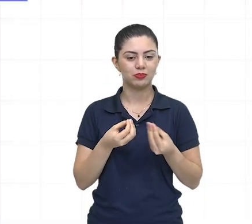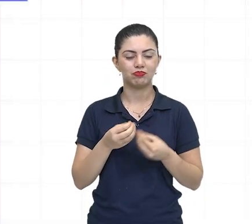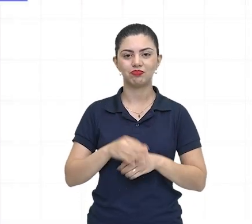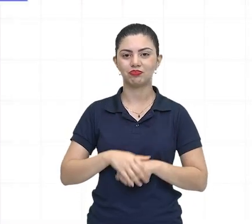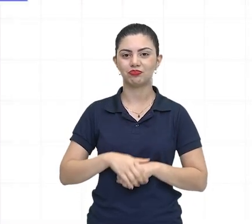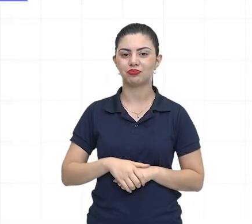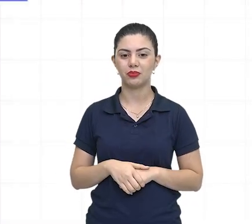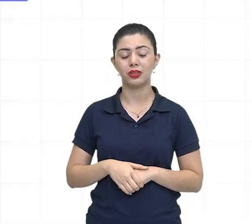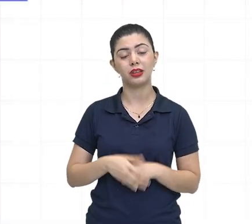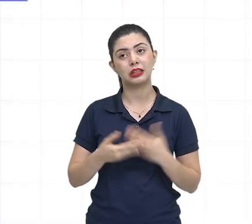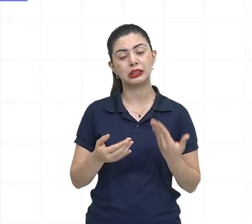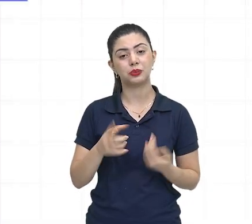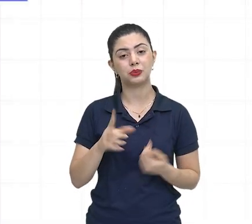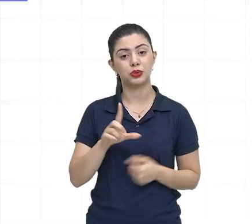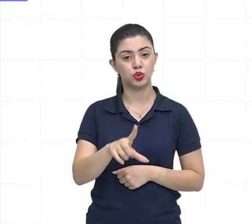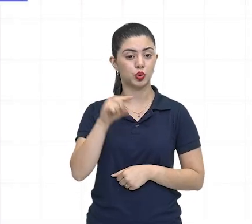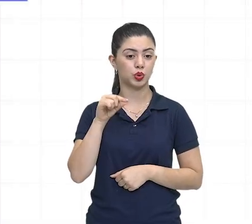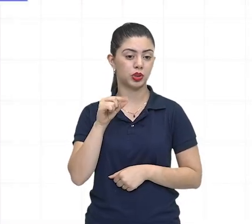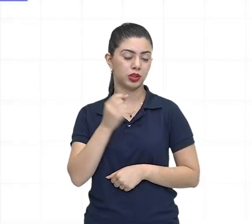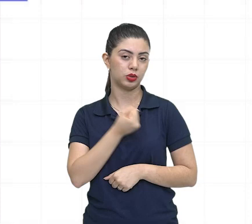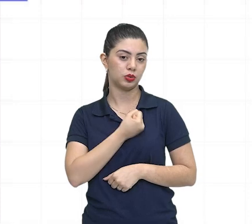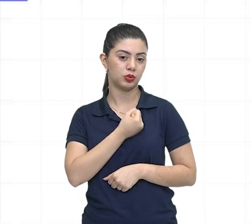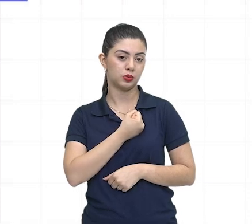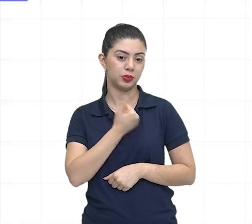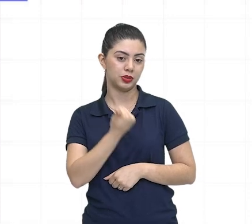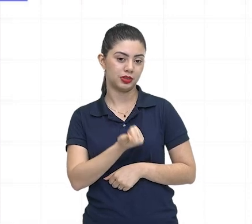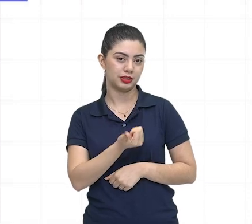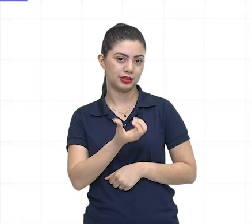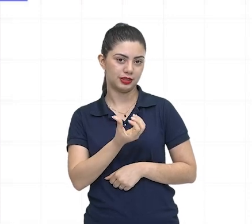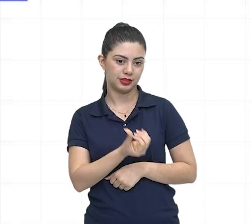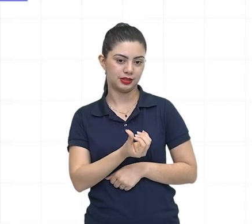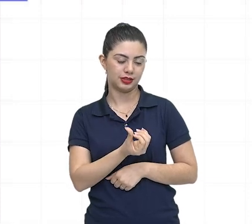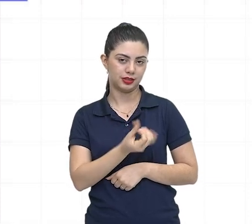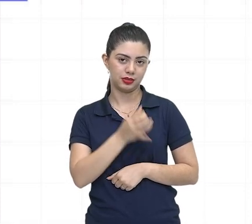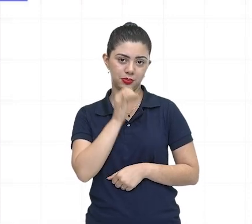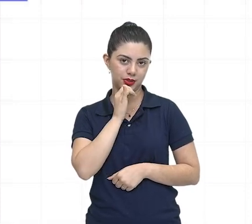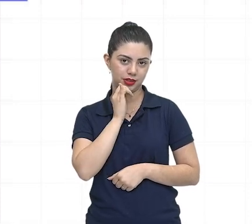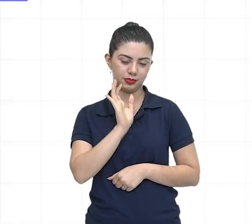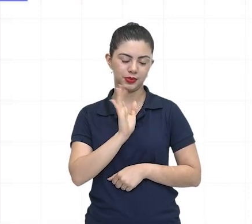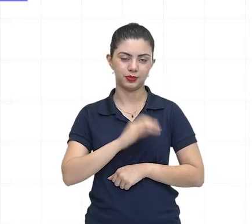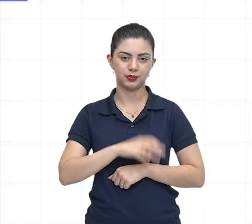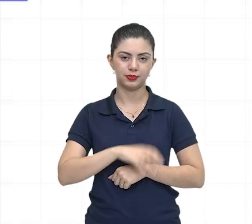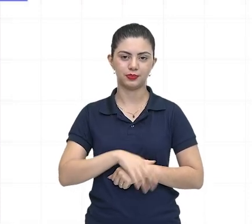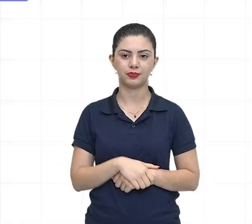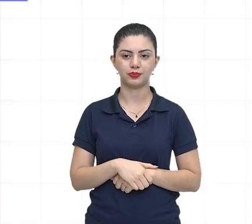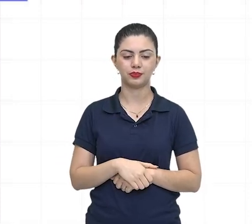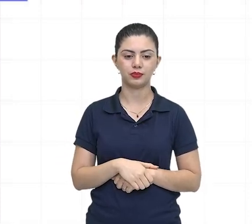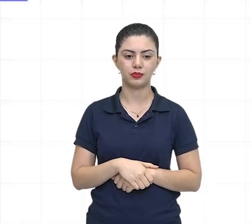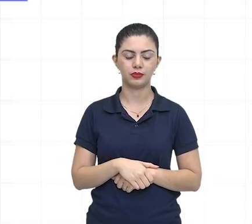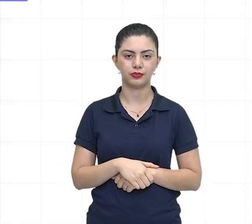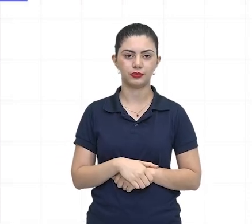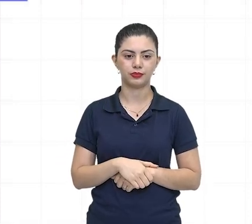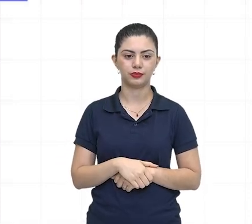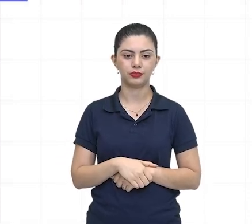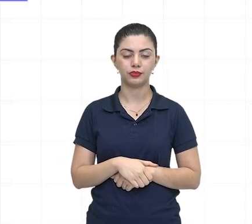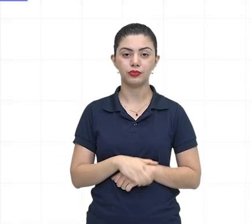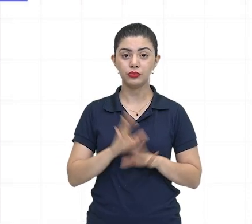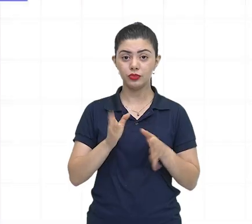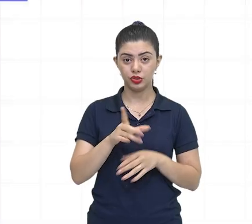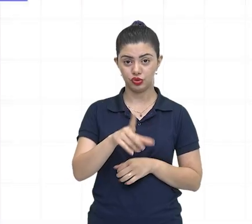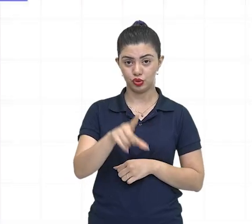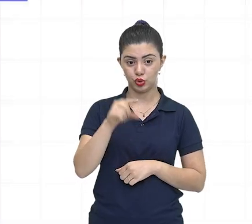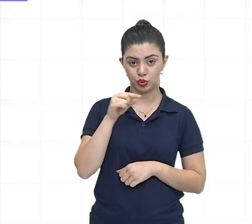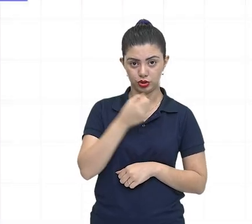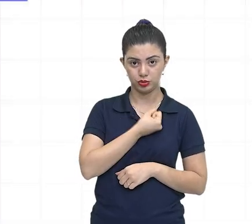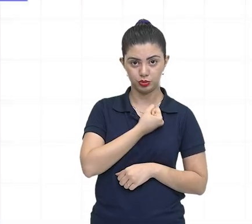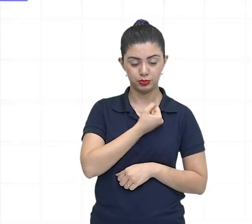poderia escolher o número, digamos, 16, só para vocês terem uma ideia, Lá vem, escolhi um